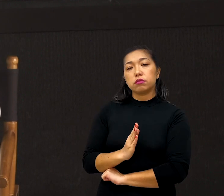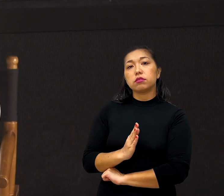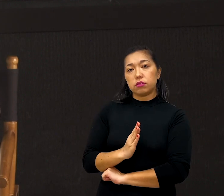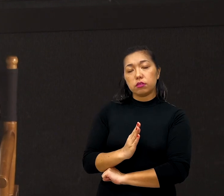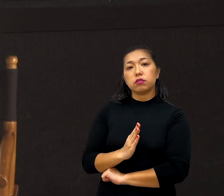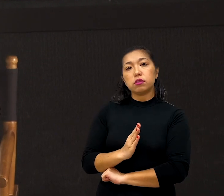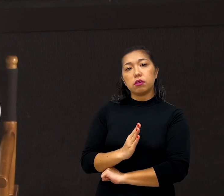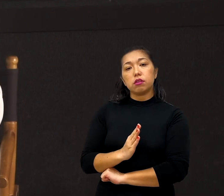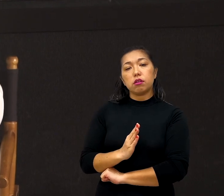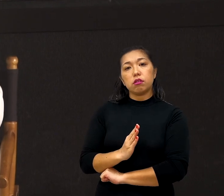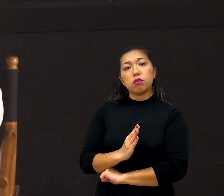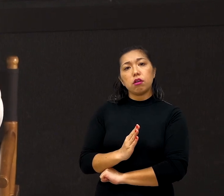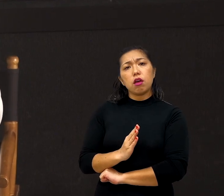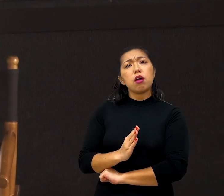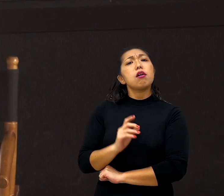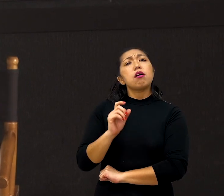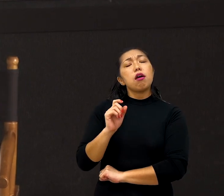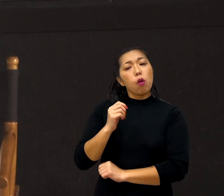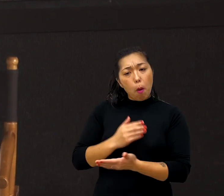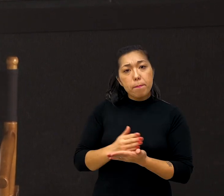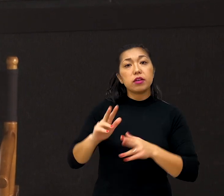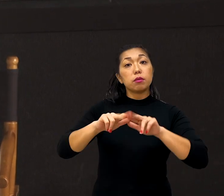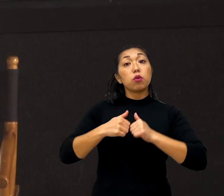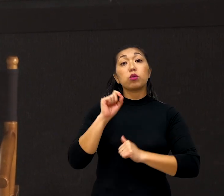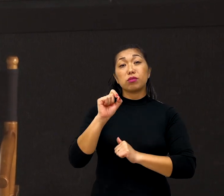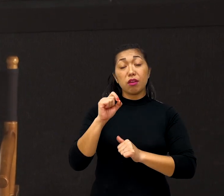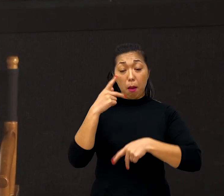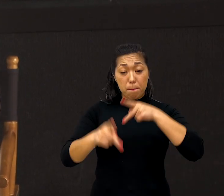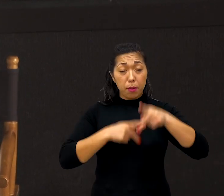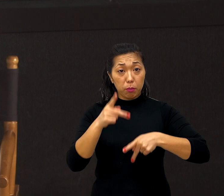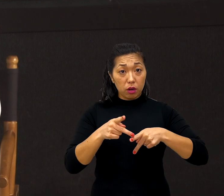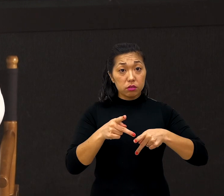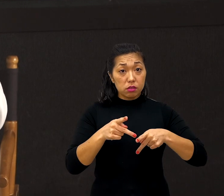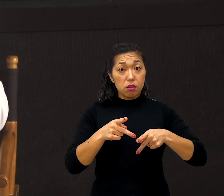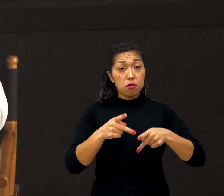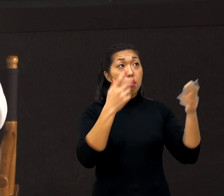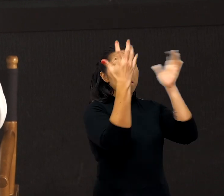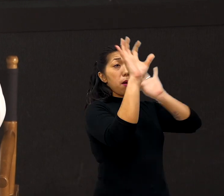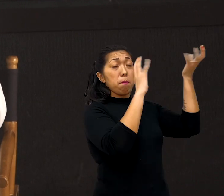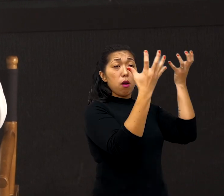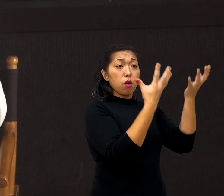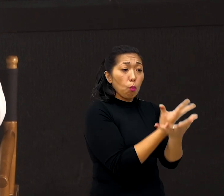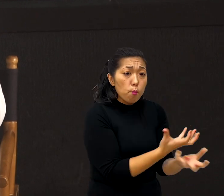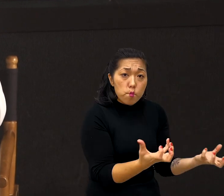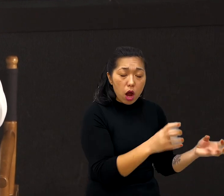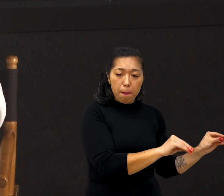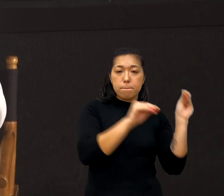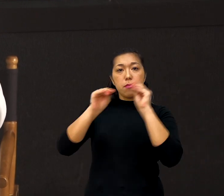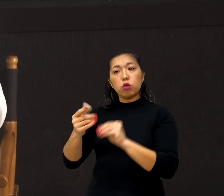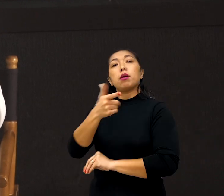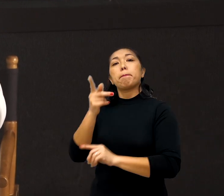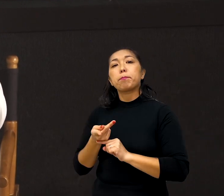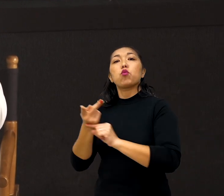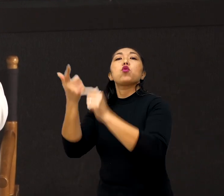toda, né, a partir de uma população que migra por causa de eventos climáticos e que a gente faz campanhas de mobilização. Agora